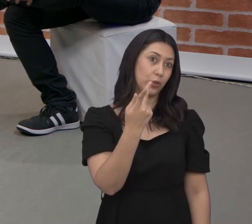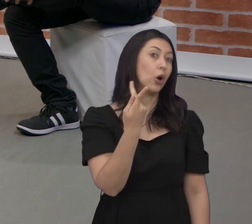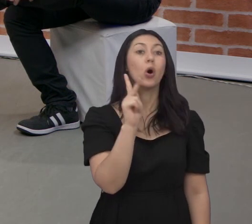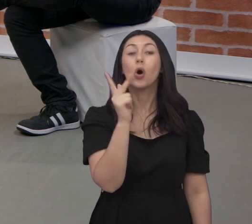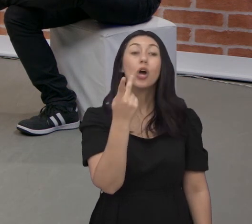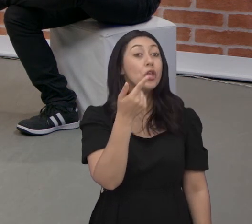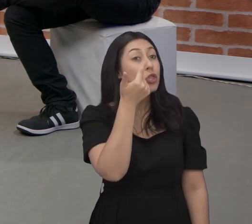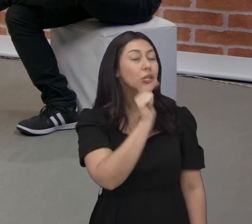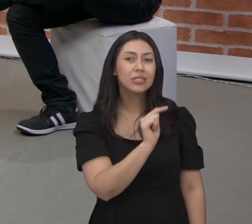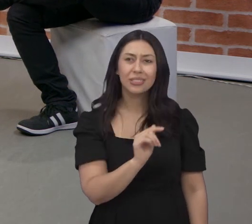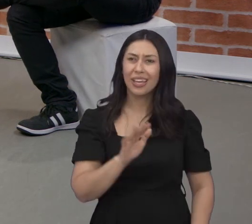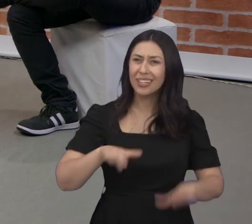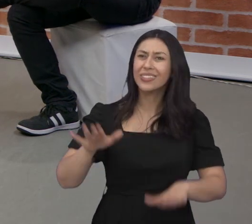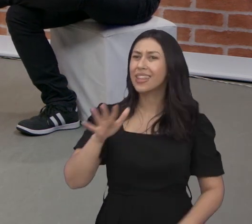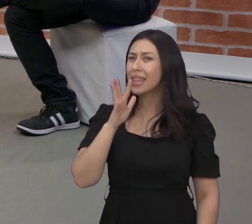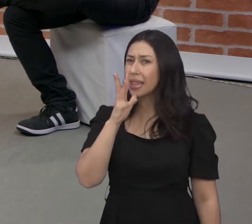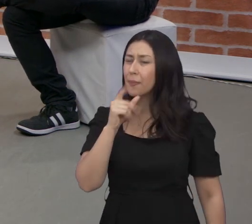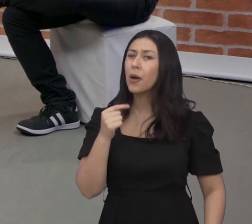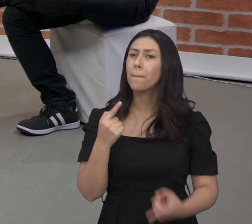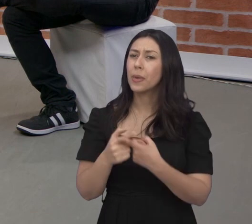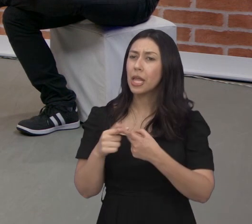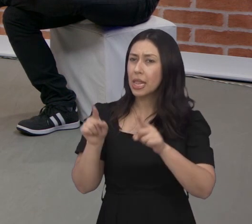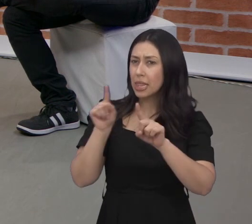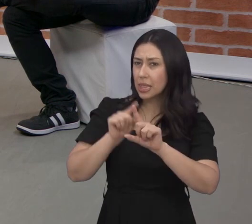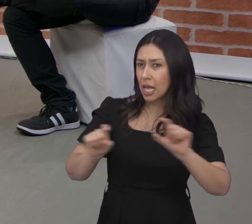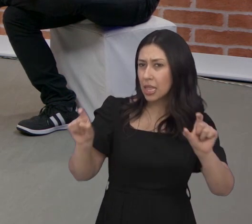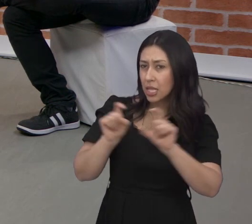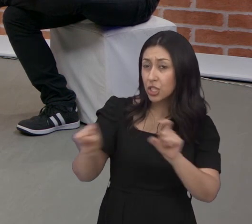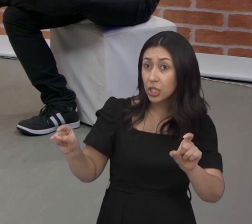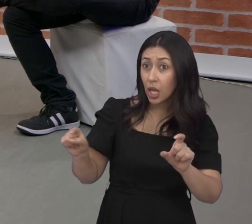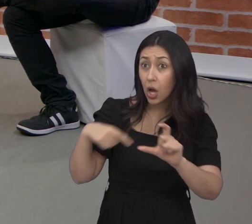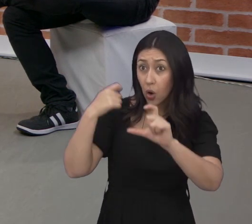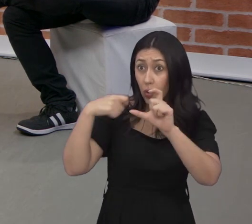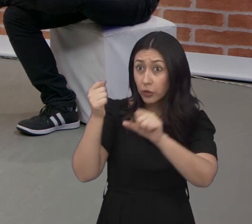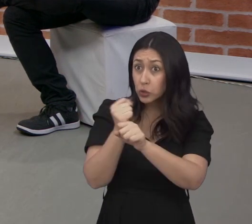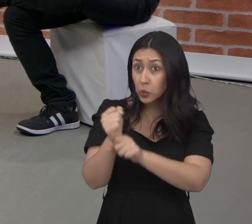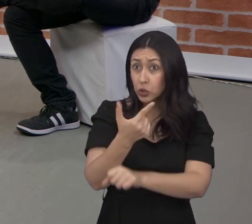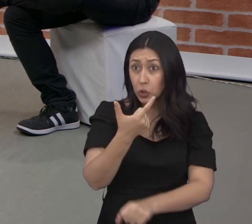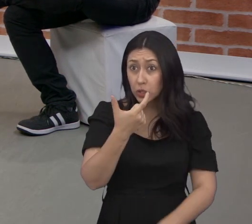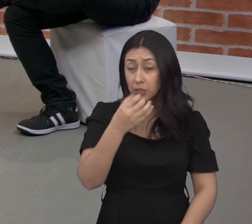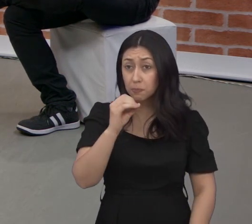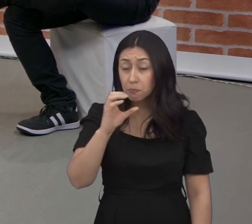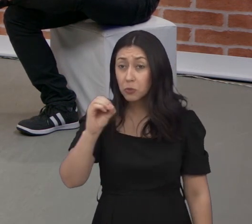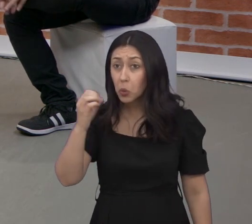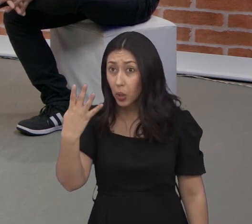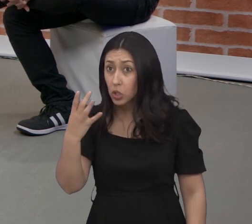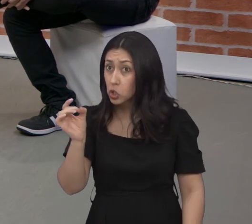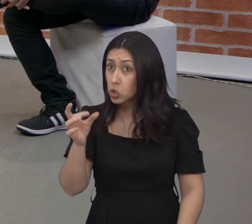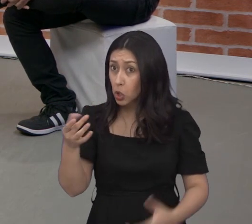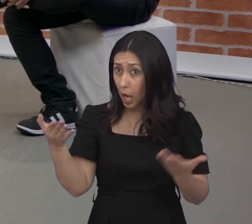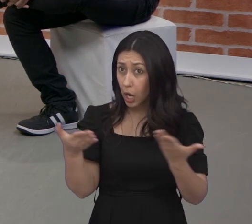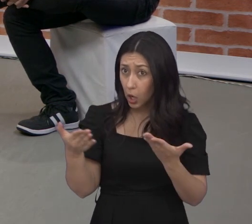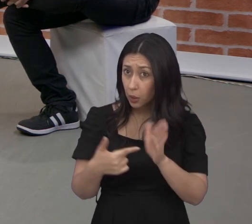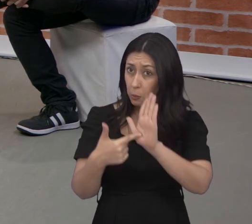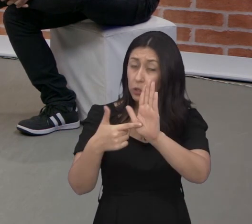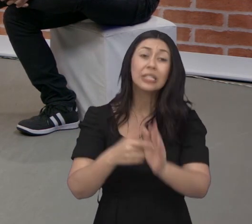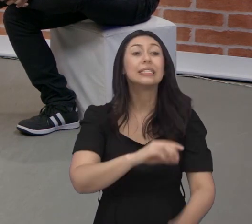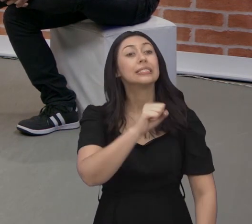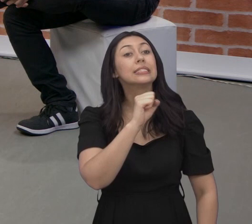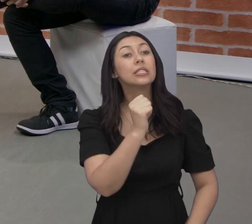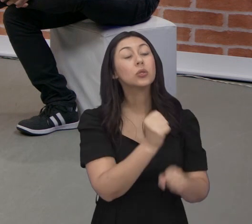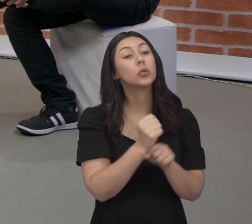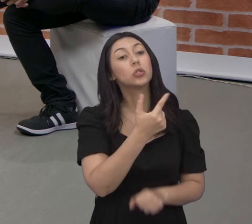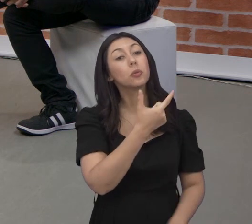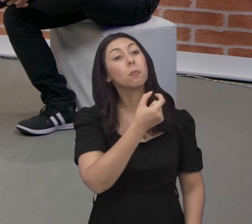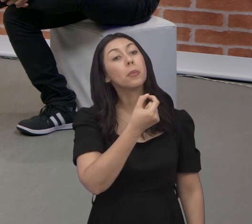pelo visto é uma coisa demorada de acontecer, que a gente tá vendo aí na legenda, né? O vídeo de 2004, mas você falou que só em 2021 Só em que 2021, foi. só em 2021